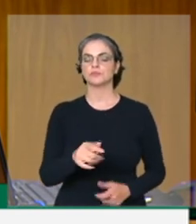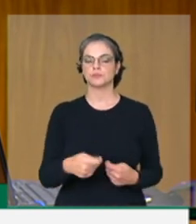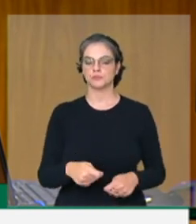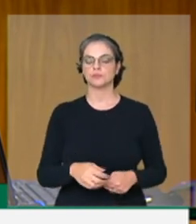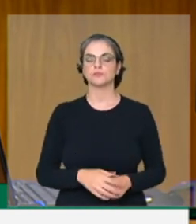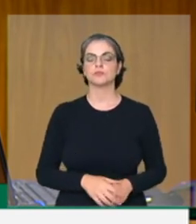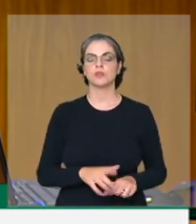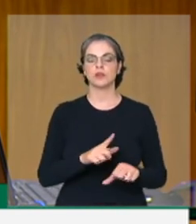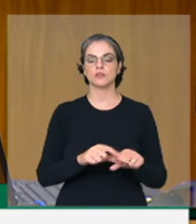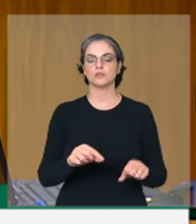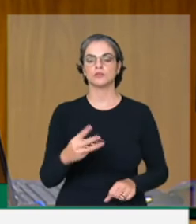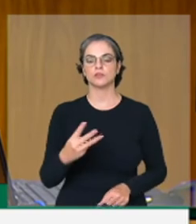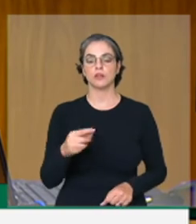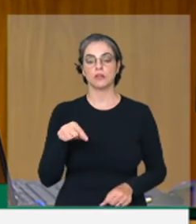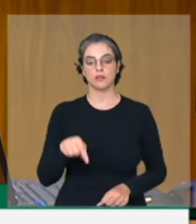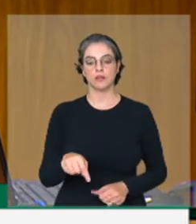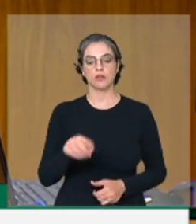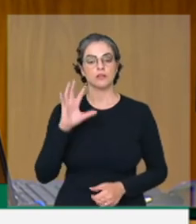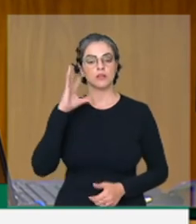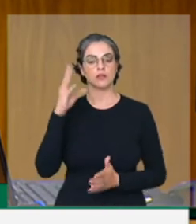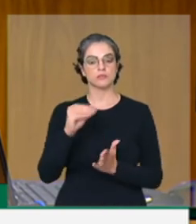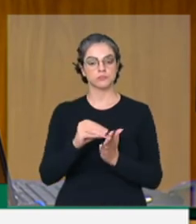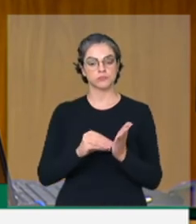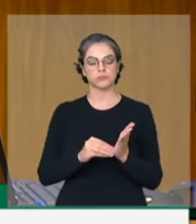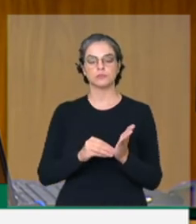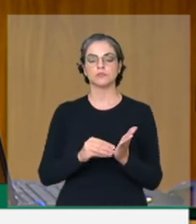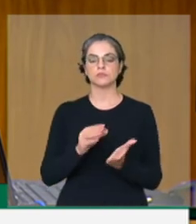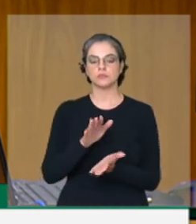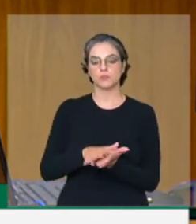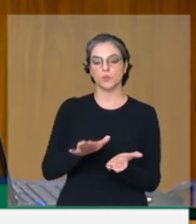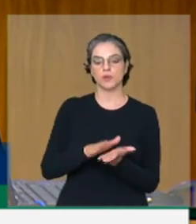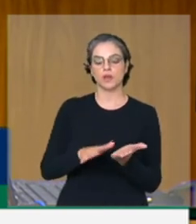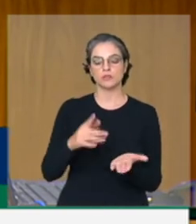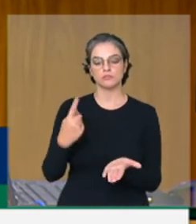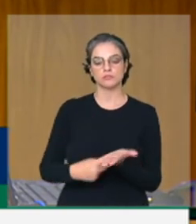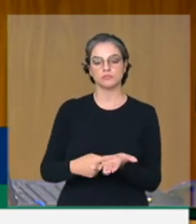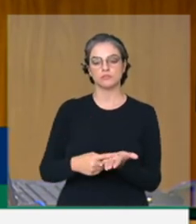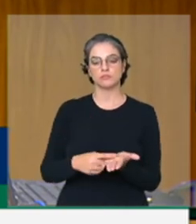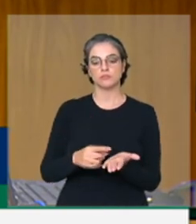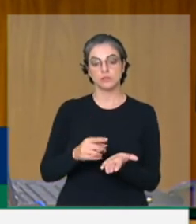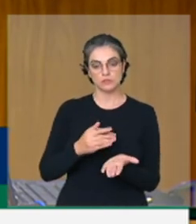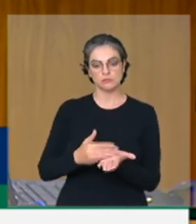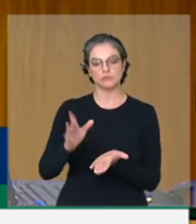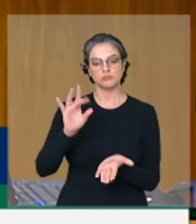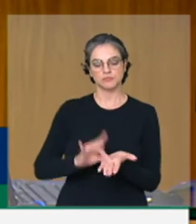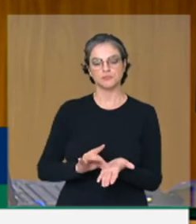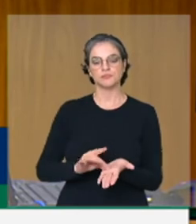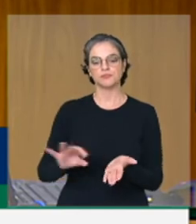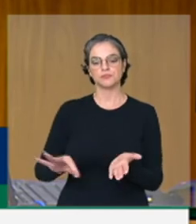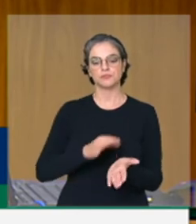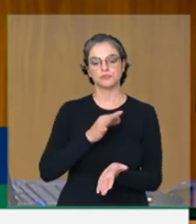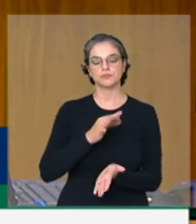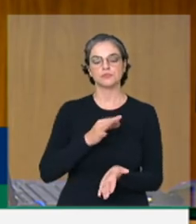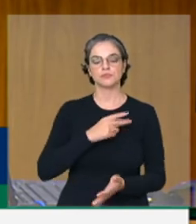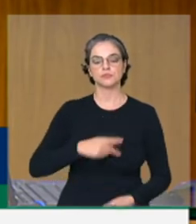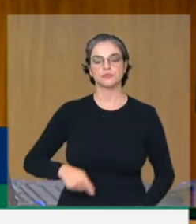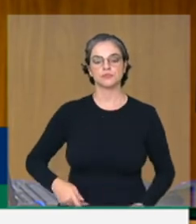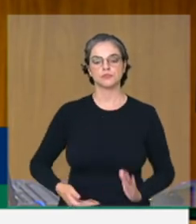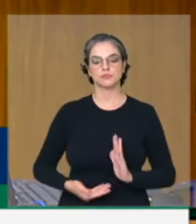3º. Essa resolução entra em vigor na data da sua publicação. Deputado Arthur Lira, presidente da Câmara dos Deputados. Lido